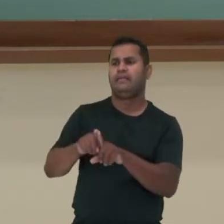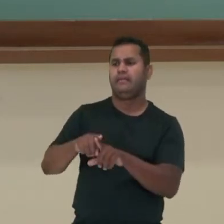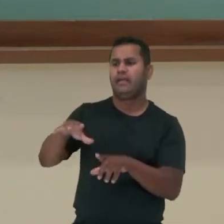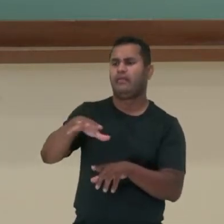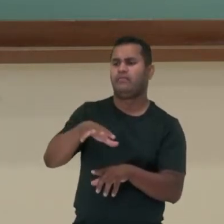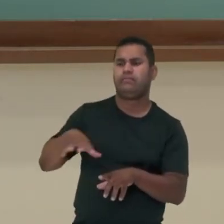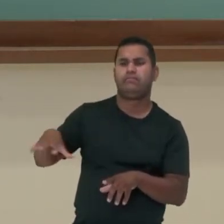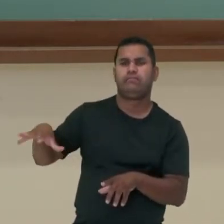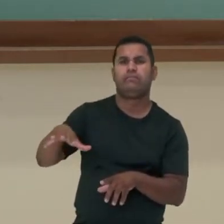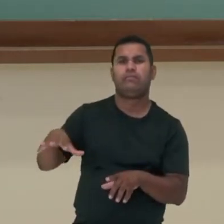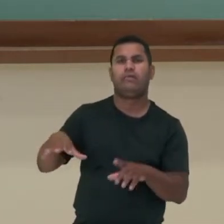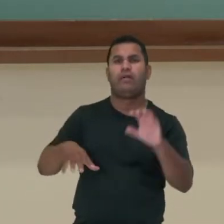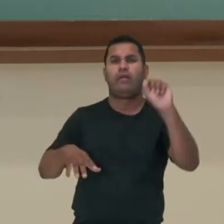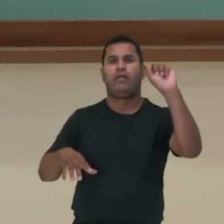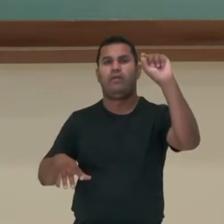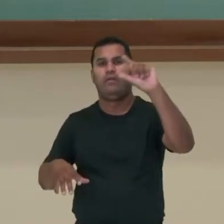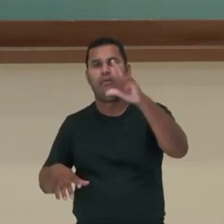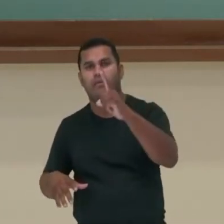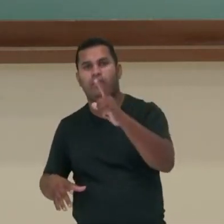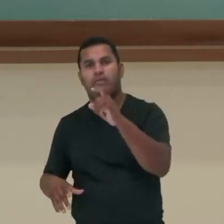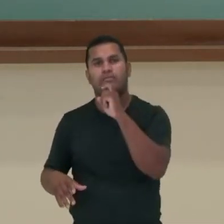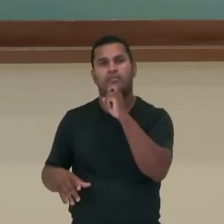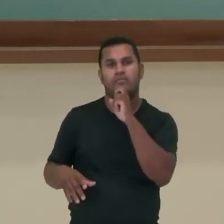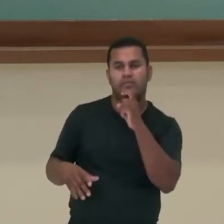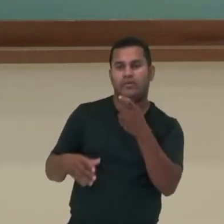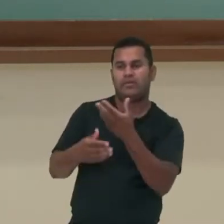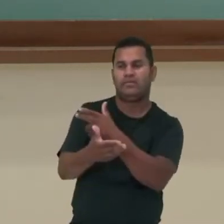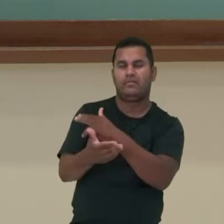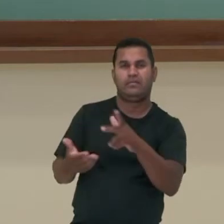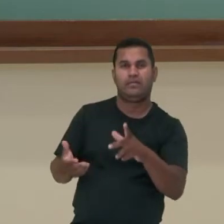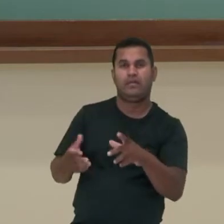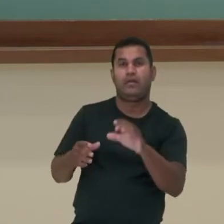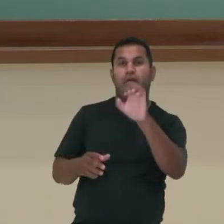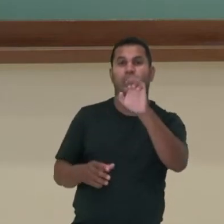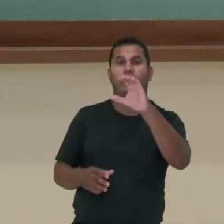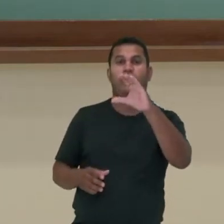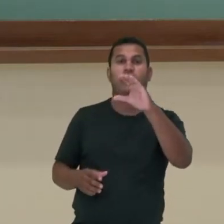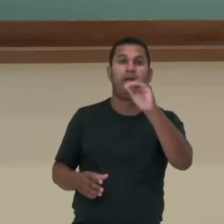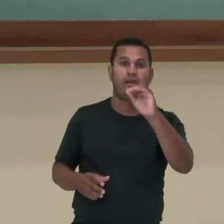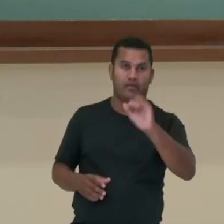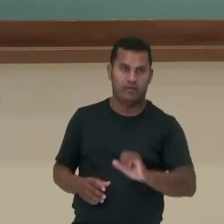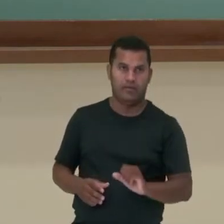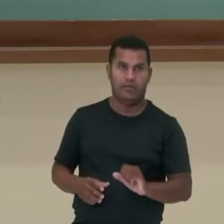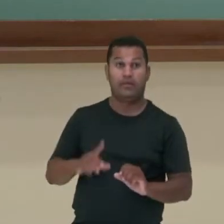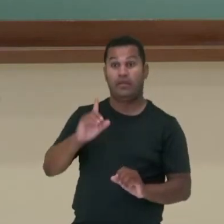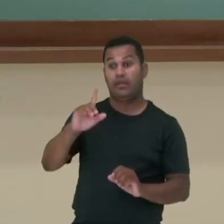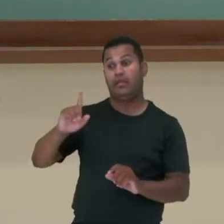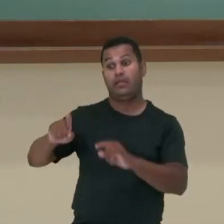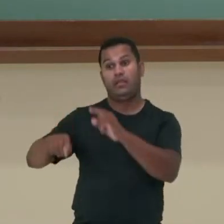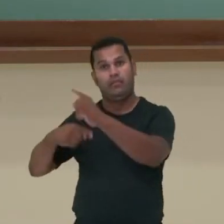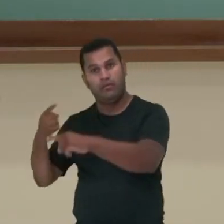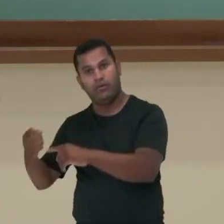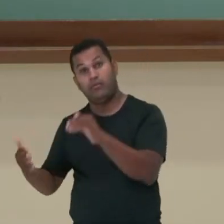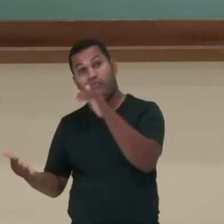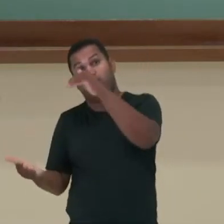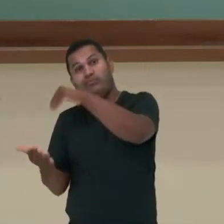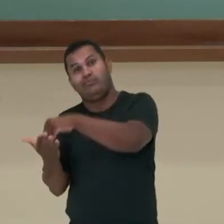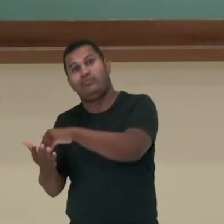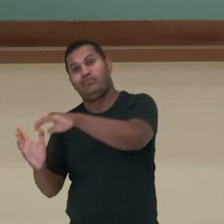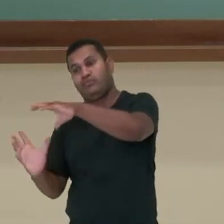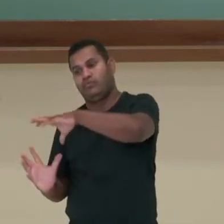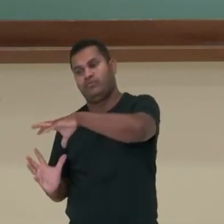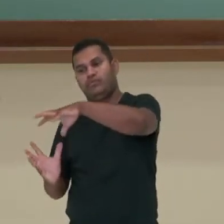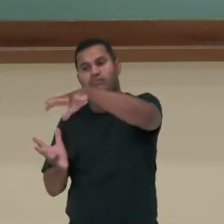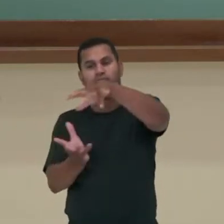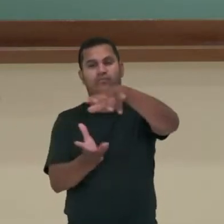vão formar um ecossistema. E o conjunto dos ecossistemas forma a biosfera. Então é assim que a gente mais ou menos organiza para